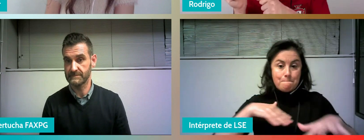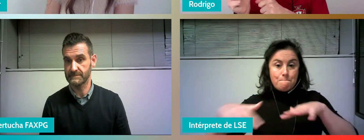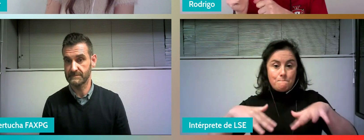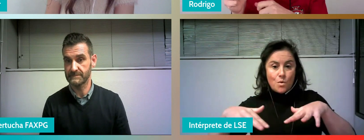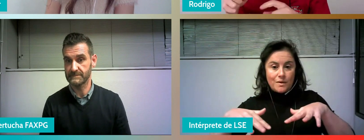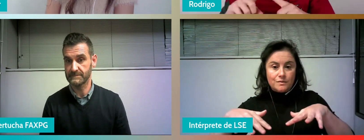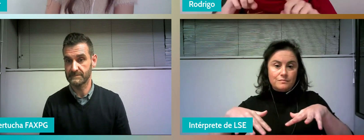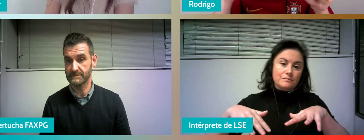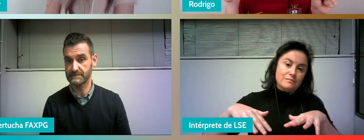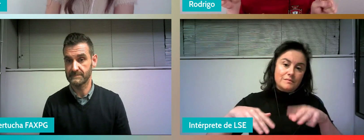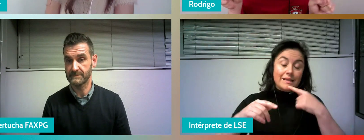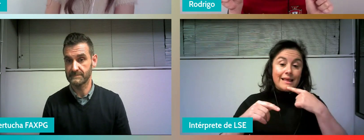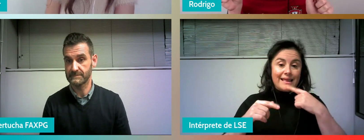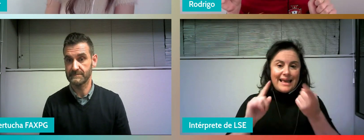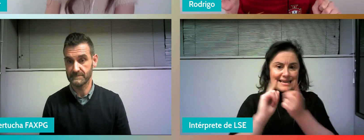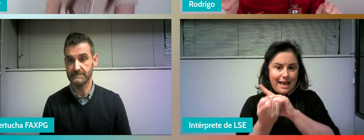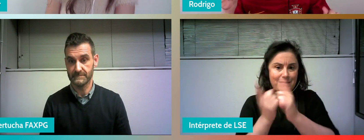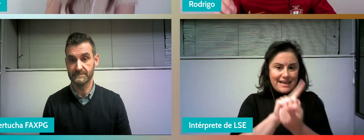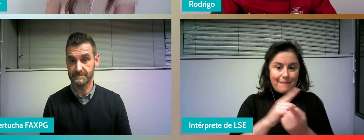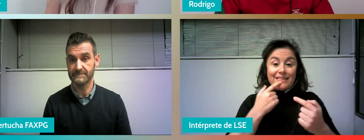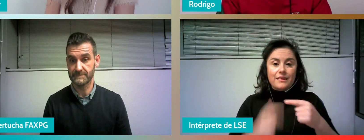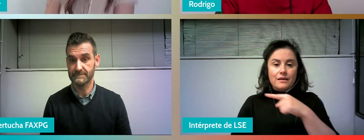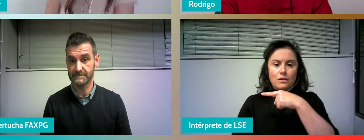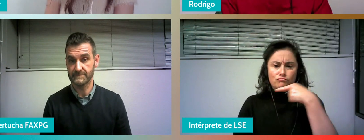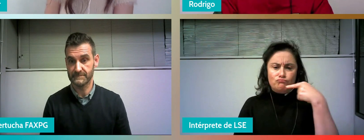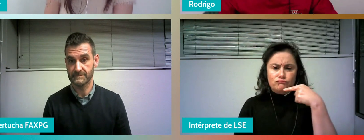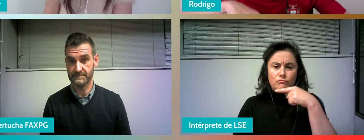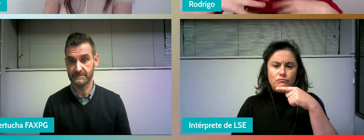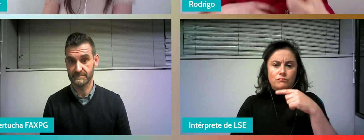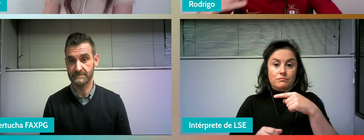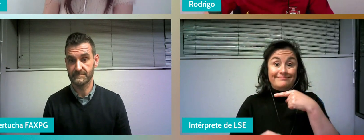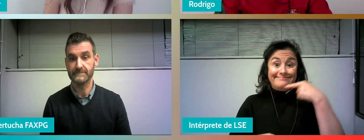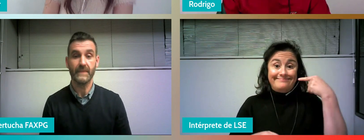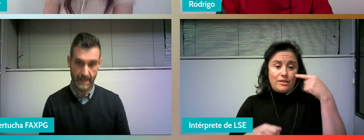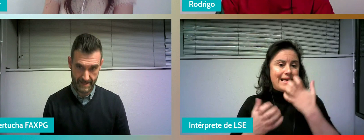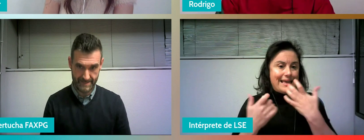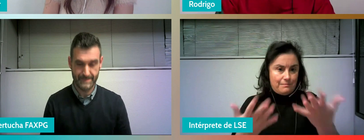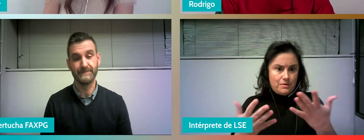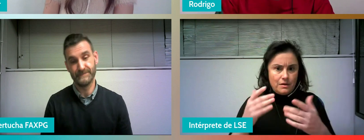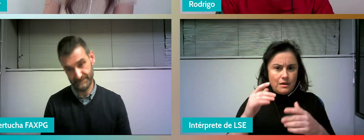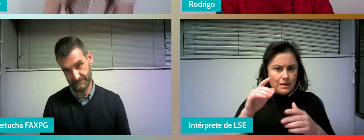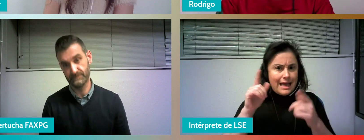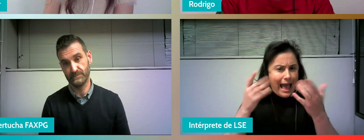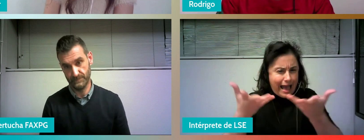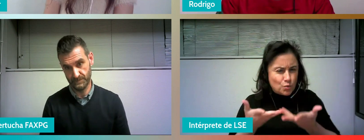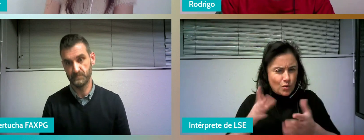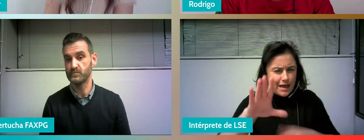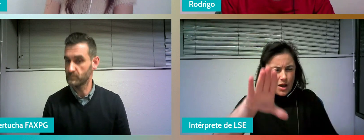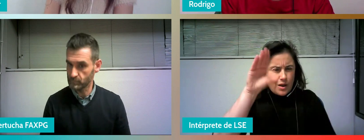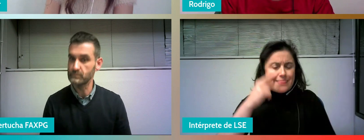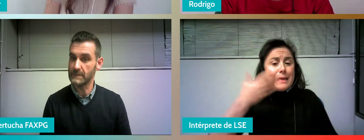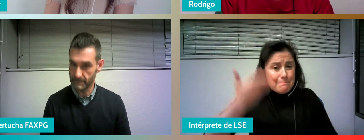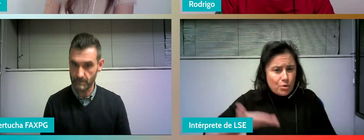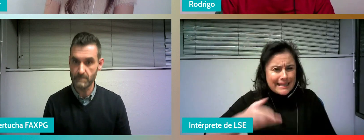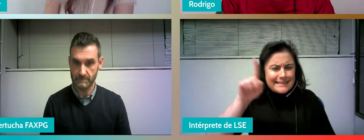expressão ou com outra expressão, são palavras diferentes ou é apenas para facilitar a compreensão de quem está a